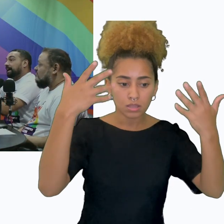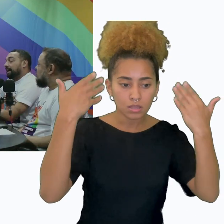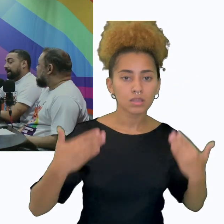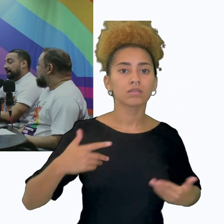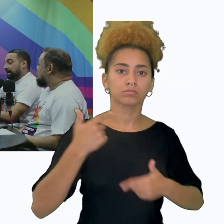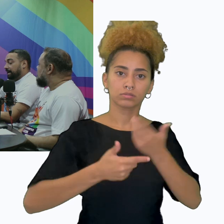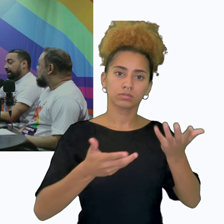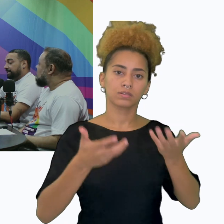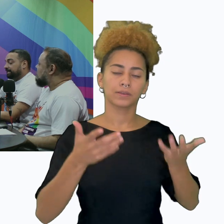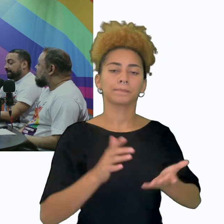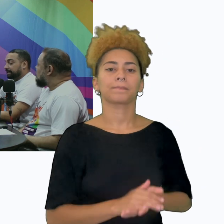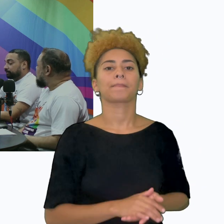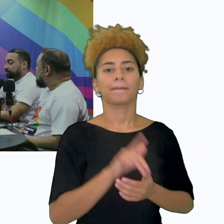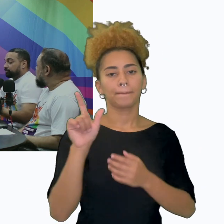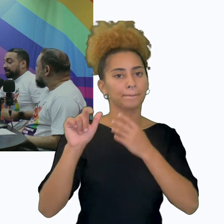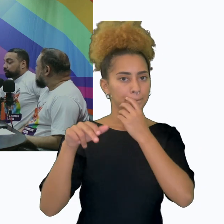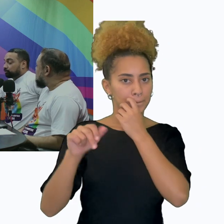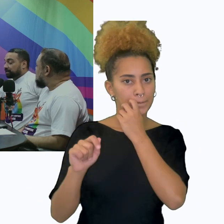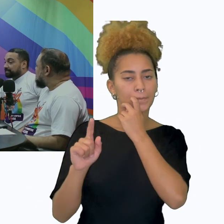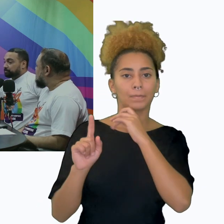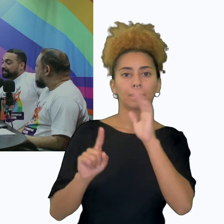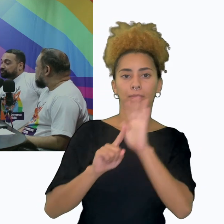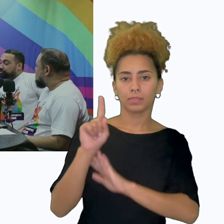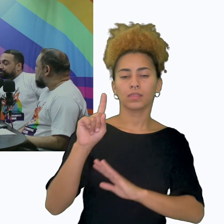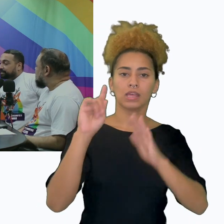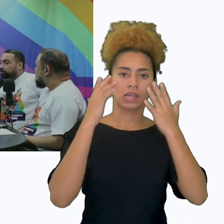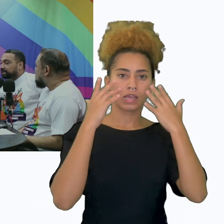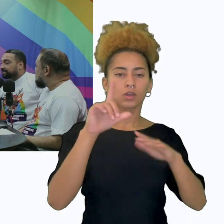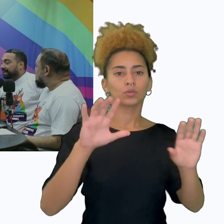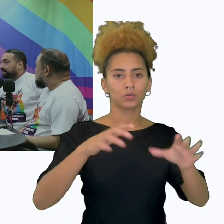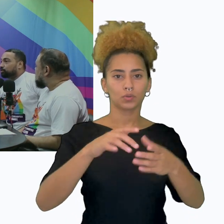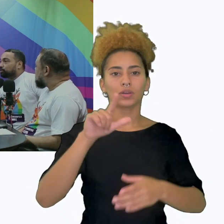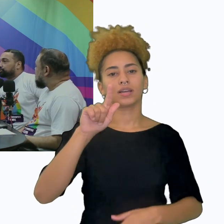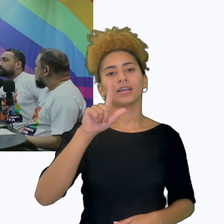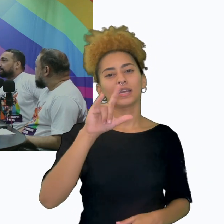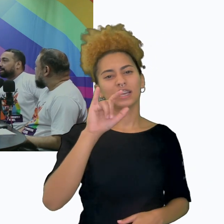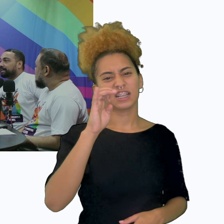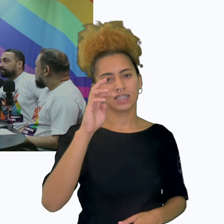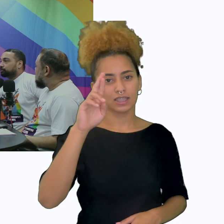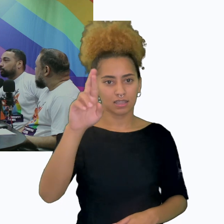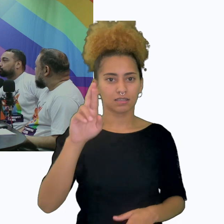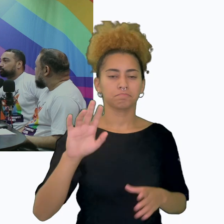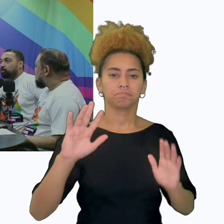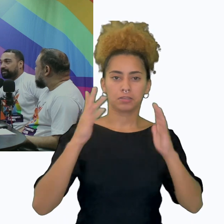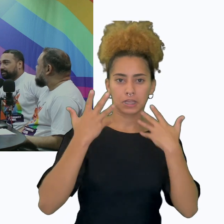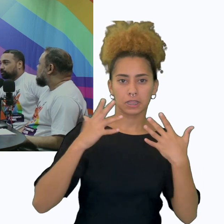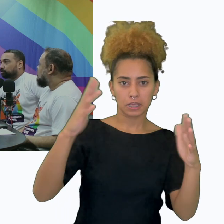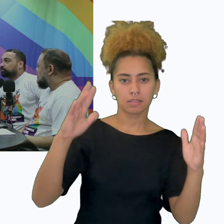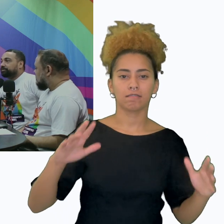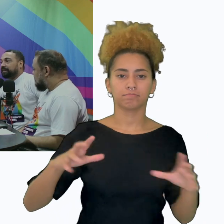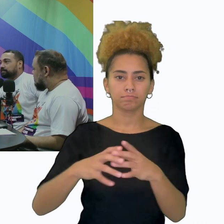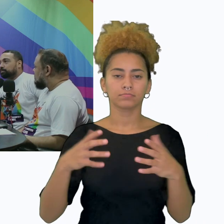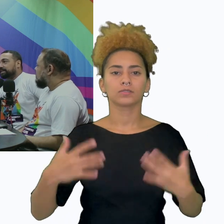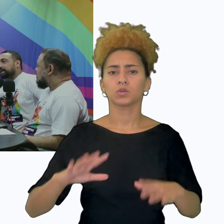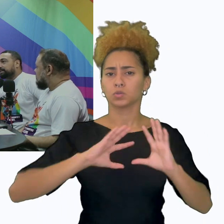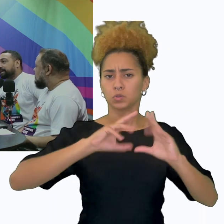trabalhar, tem muita gente querendo trabalhar. Aí, Lena, eu também te pergunto que assim, porque a gente vê que o Glitter até hoje todo mundo comenta, todo mundo